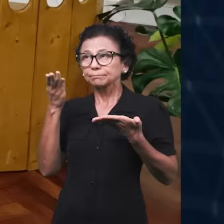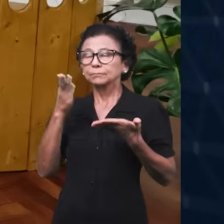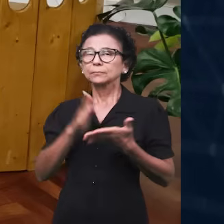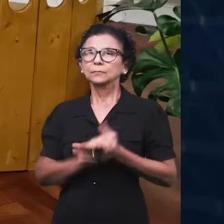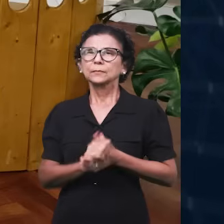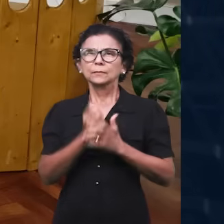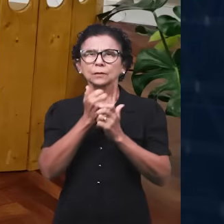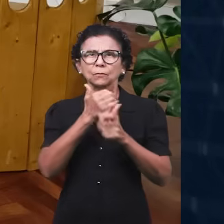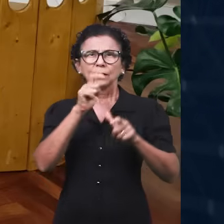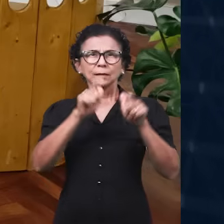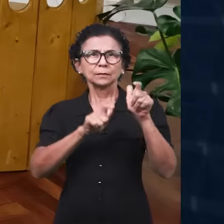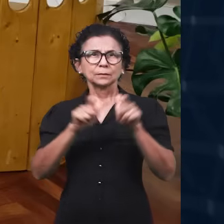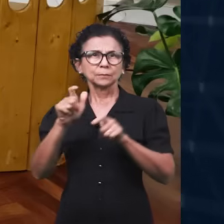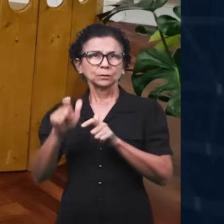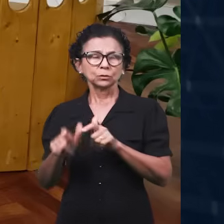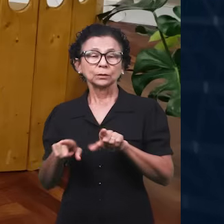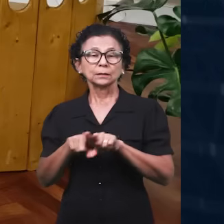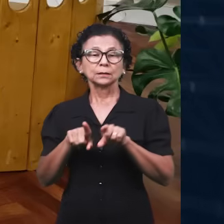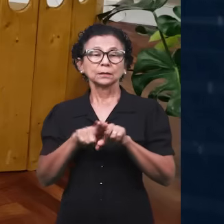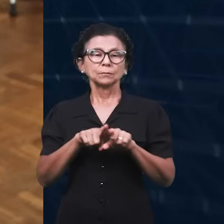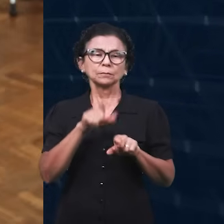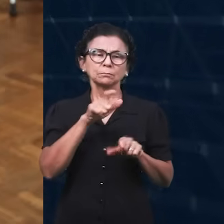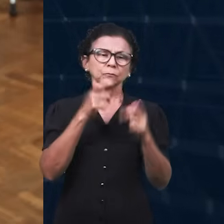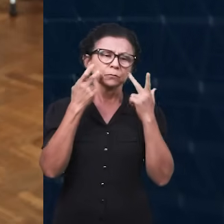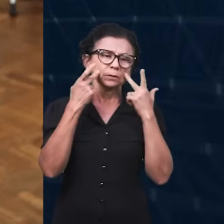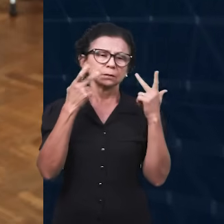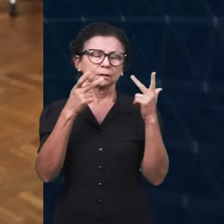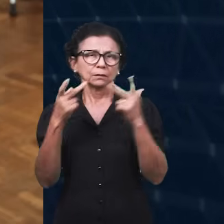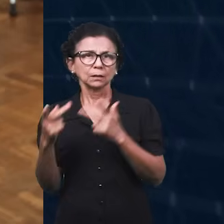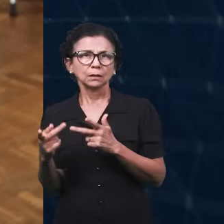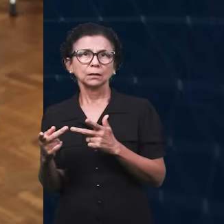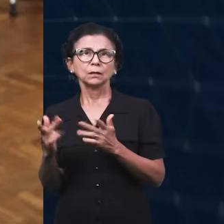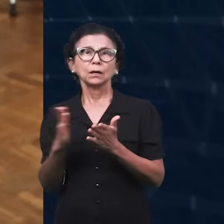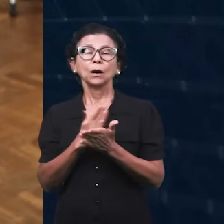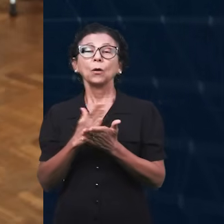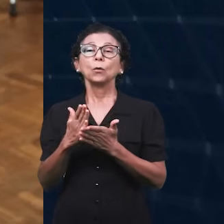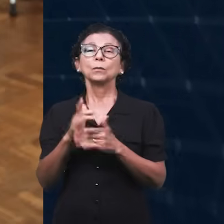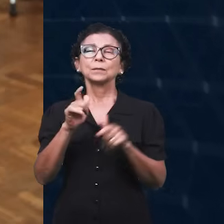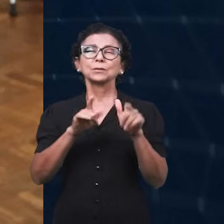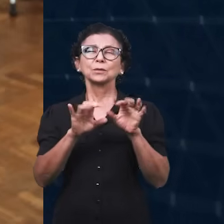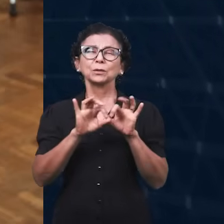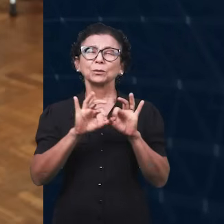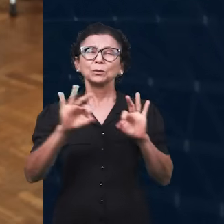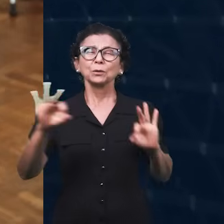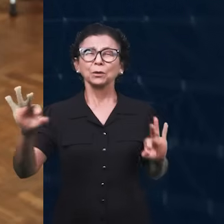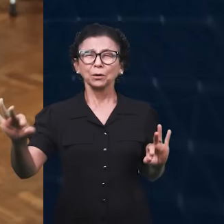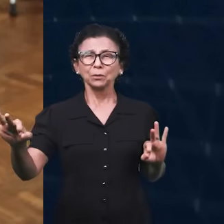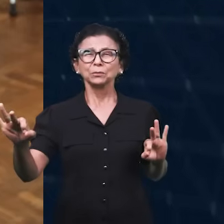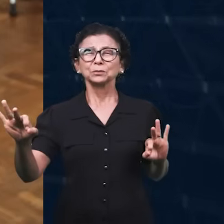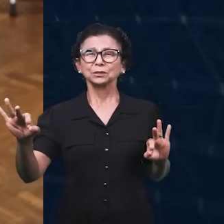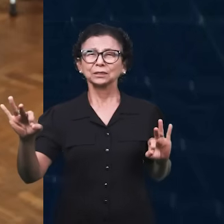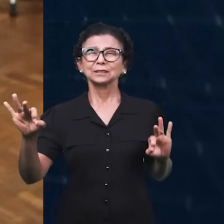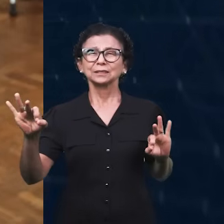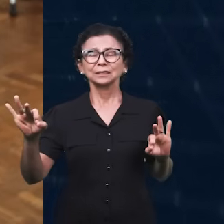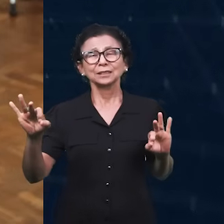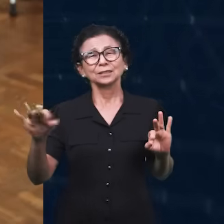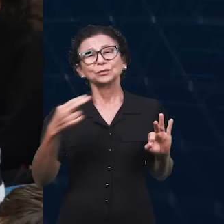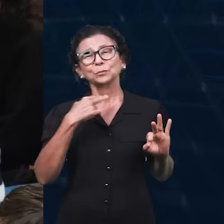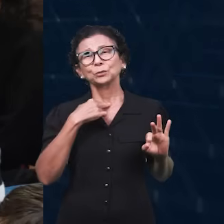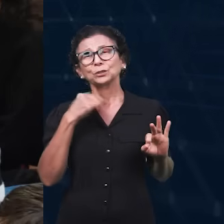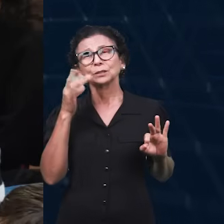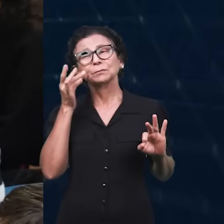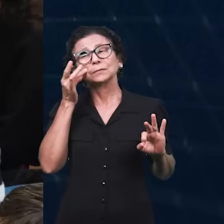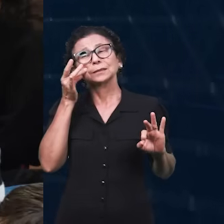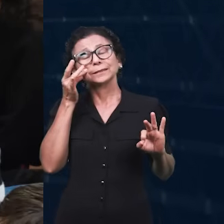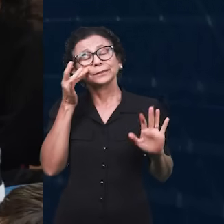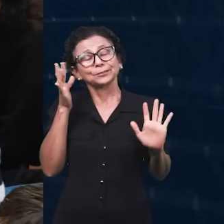diversos irmãos e visitantes, mas também alguns irmãos que residem em locais mais distantes da região e por esse motivo não puderam estar